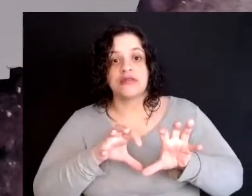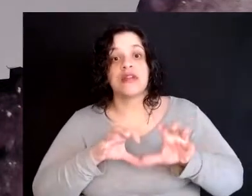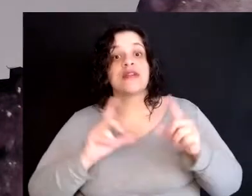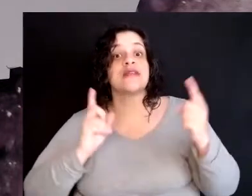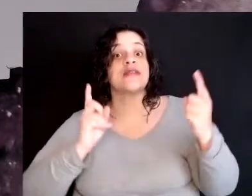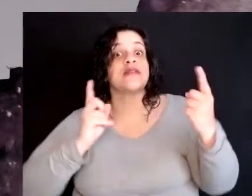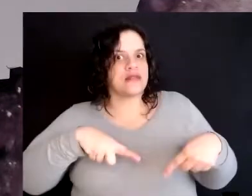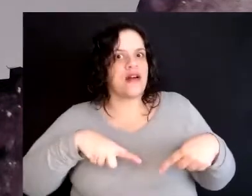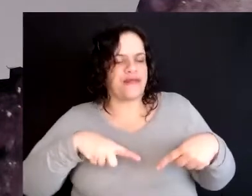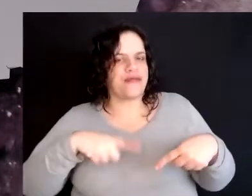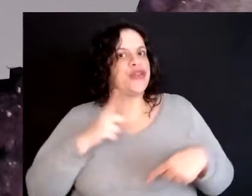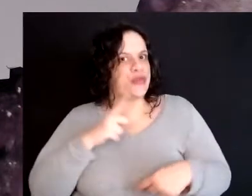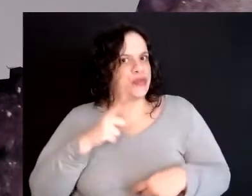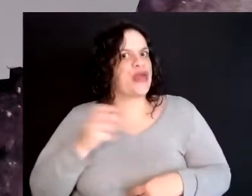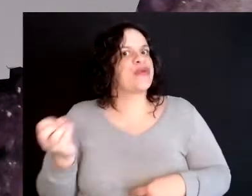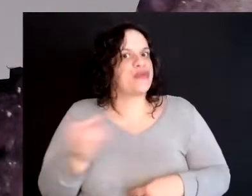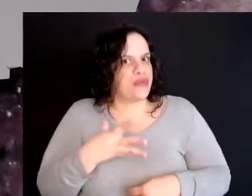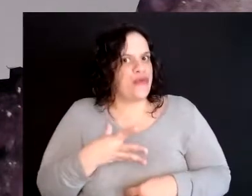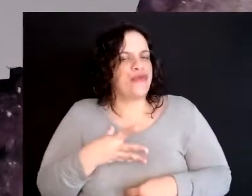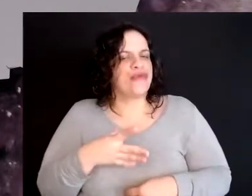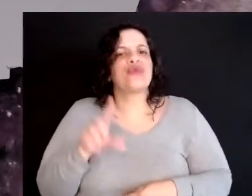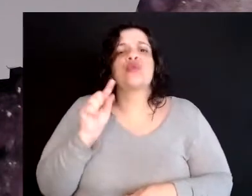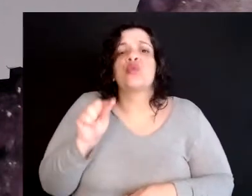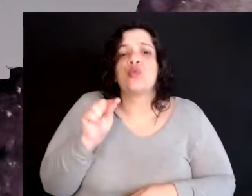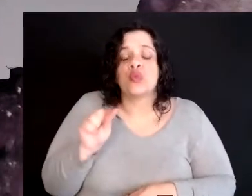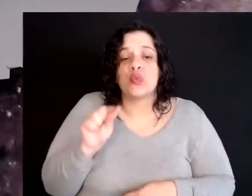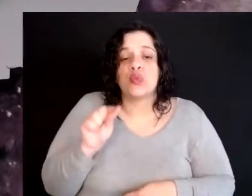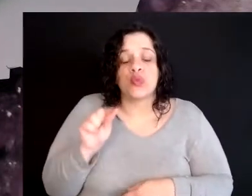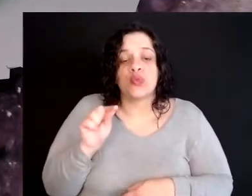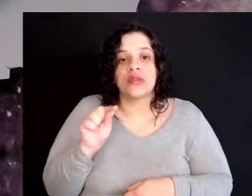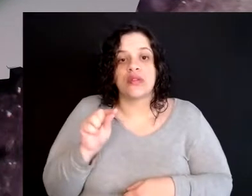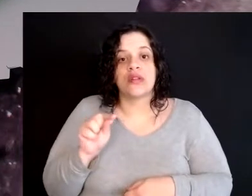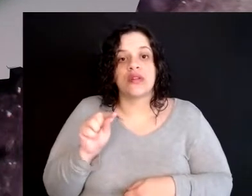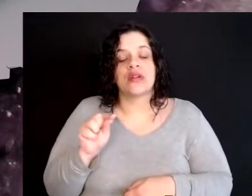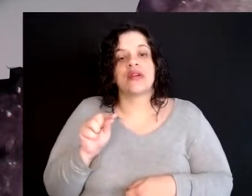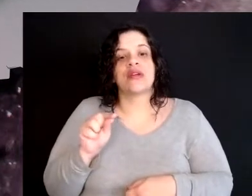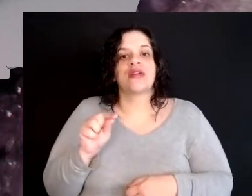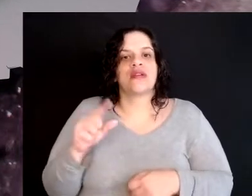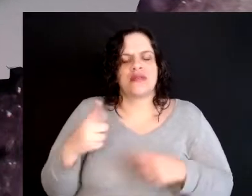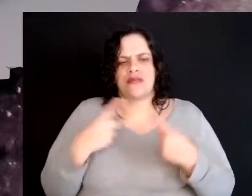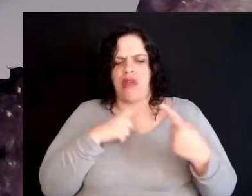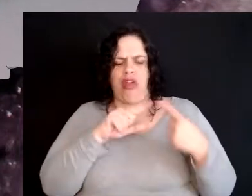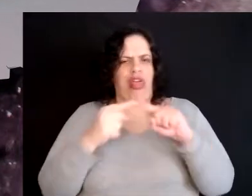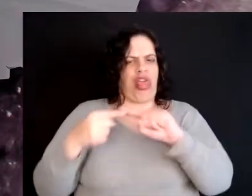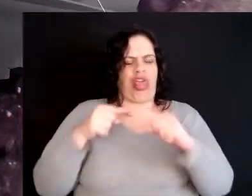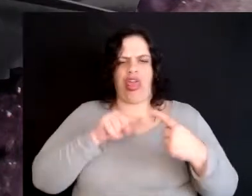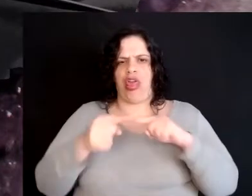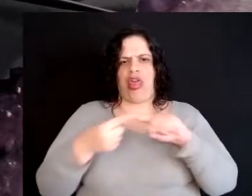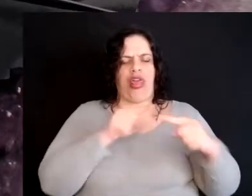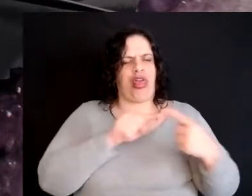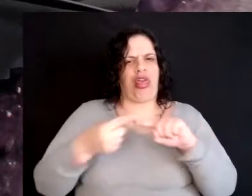desafio virá, que é justamente a rede de intrigas que quer